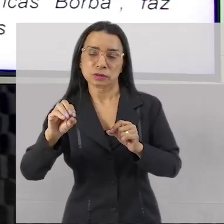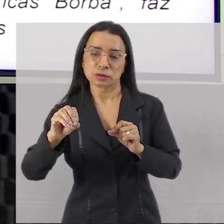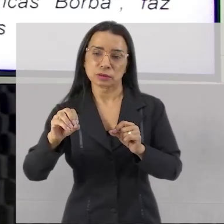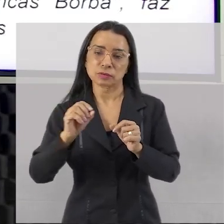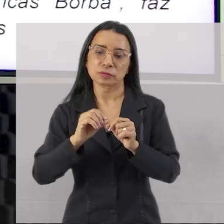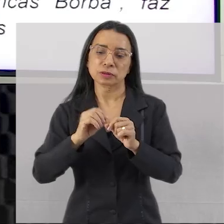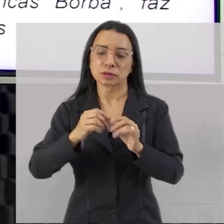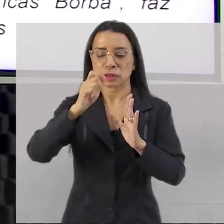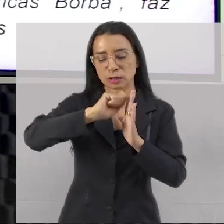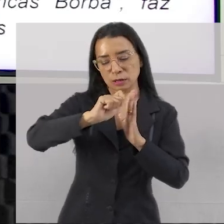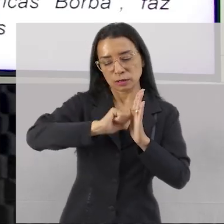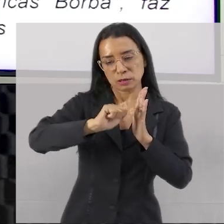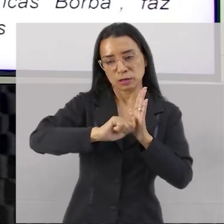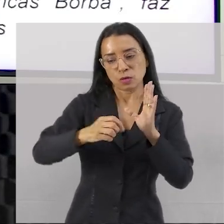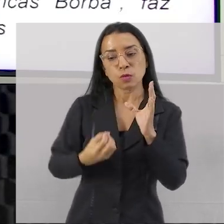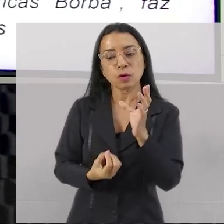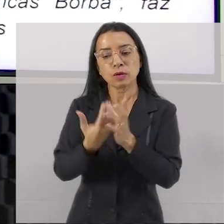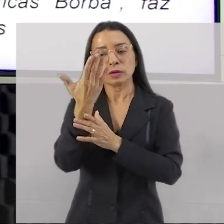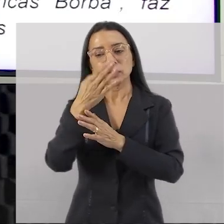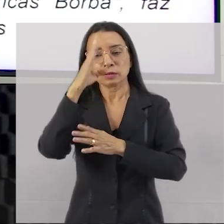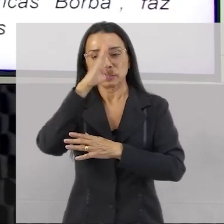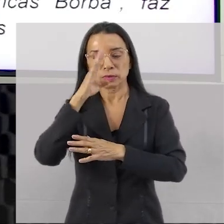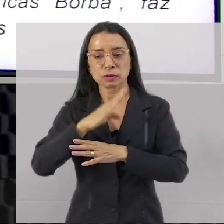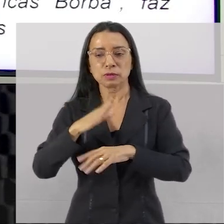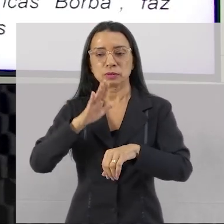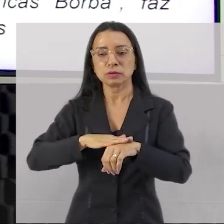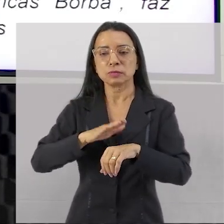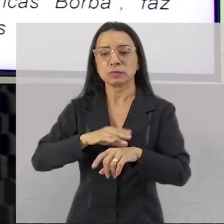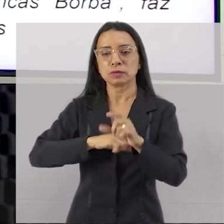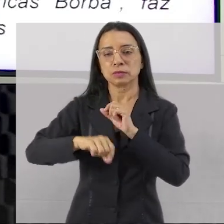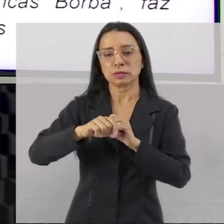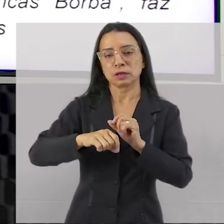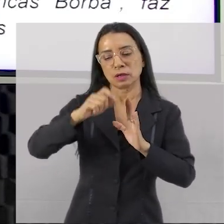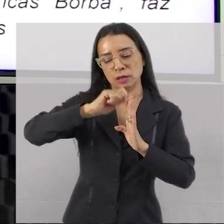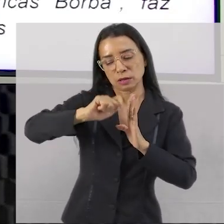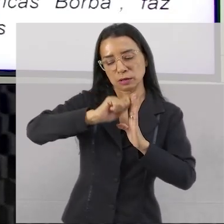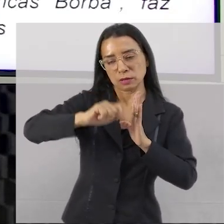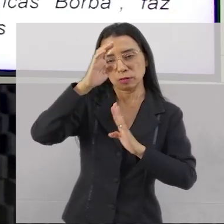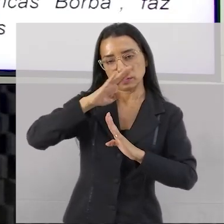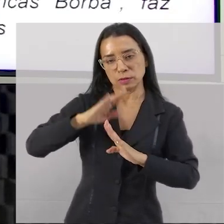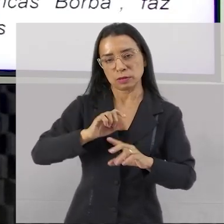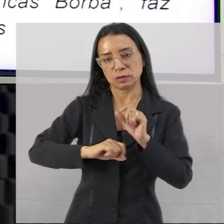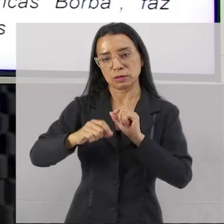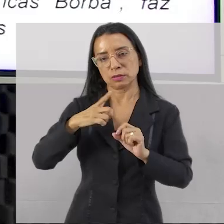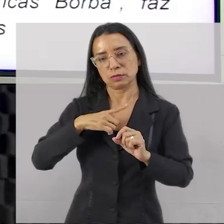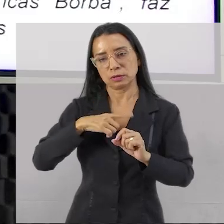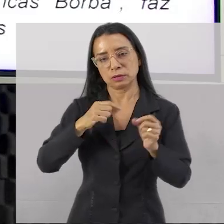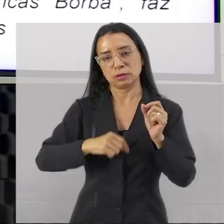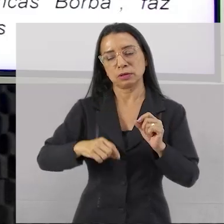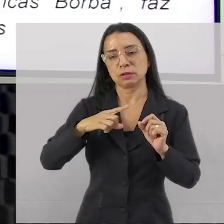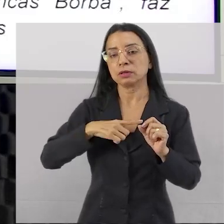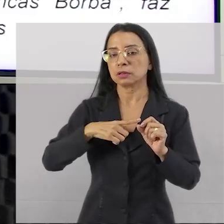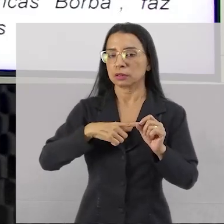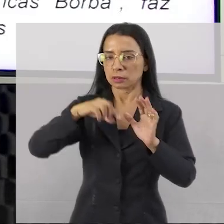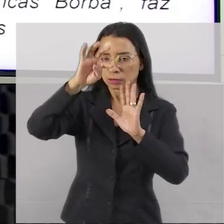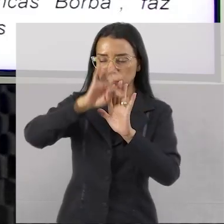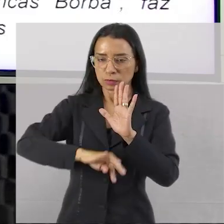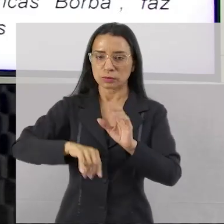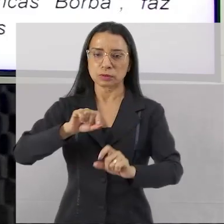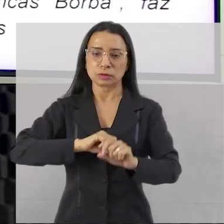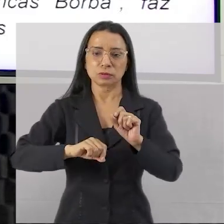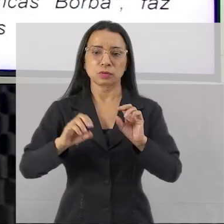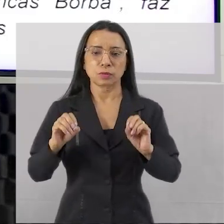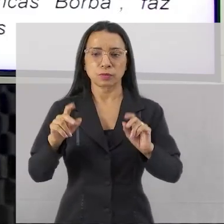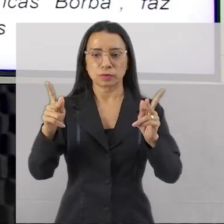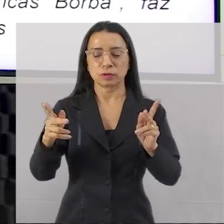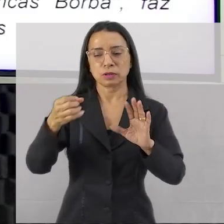origem dele? Brasileira. Então, eu vou chamar o quê? Escritor brasileiro. Isso tem que estar no teu texto, tá bom? É